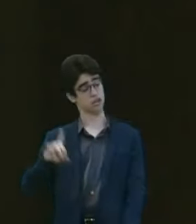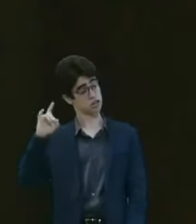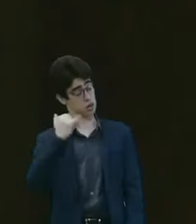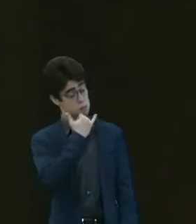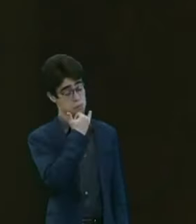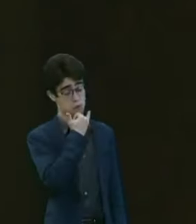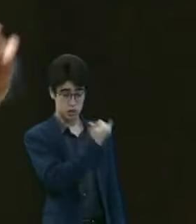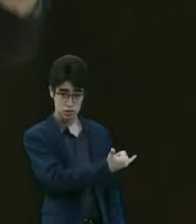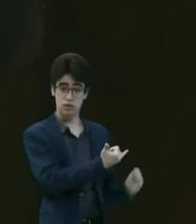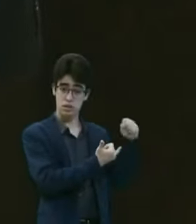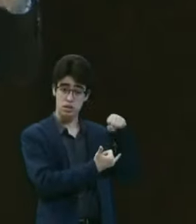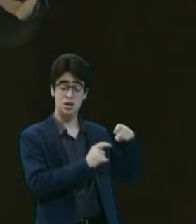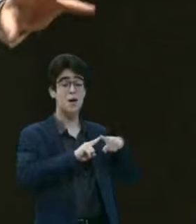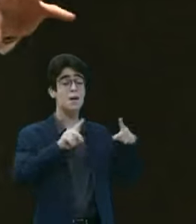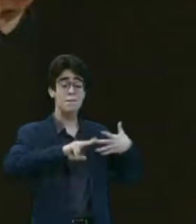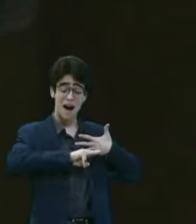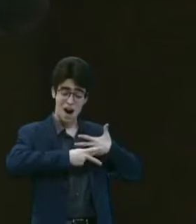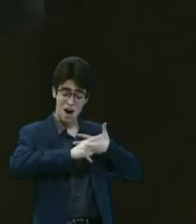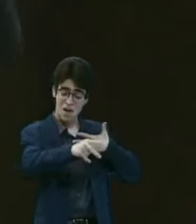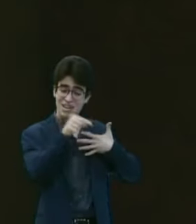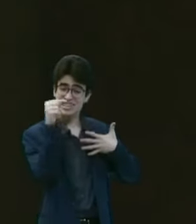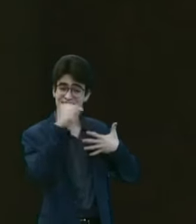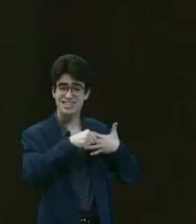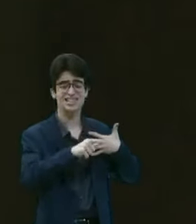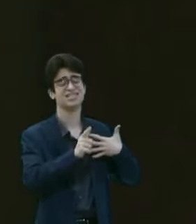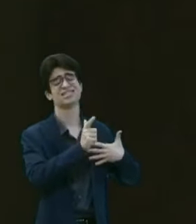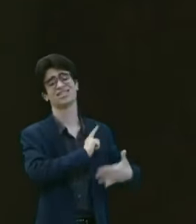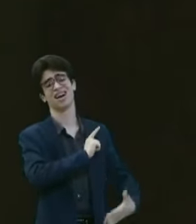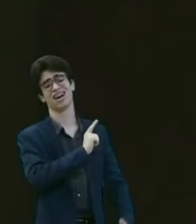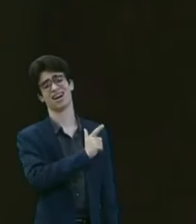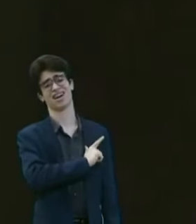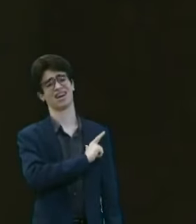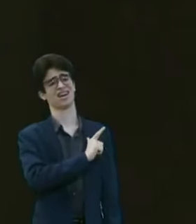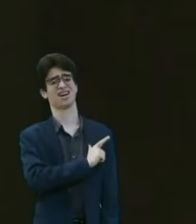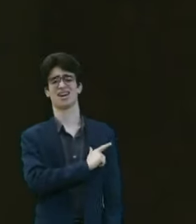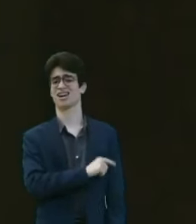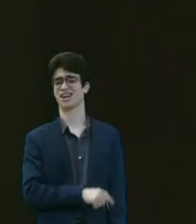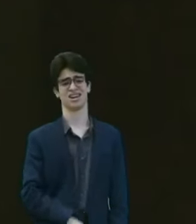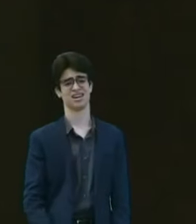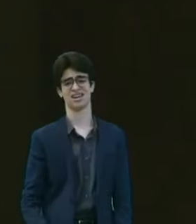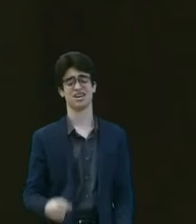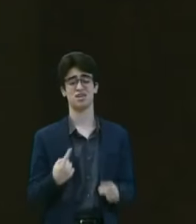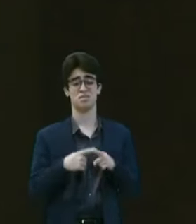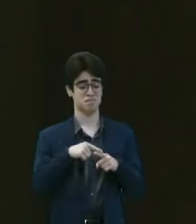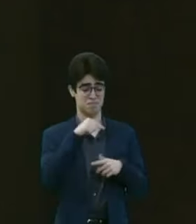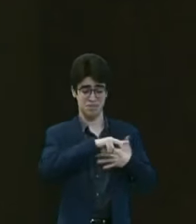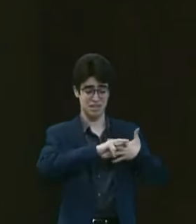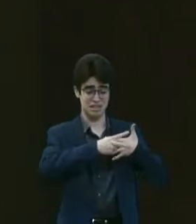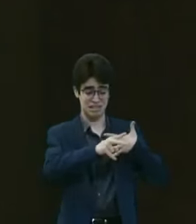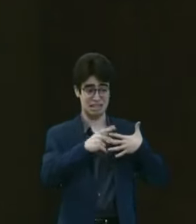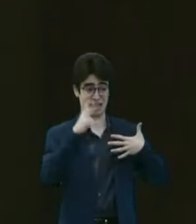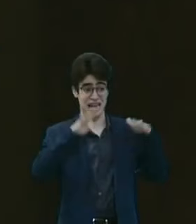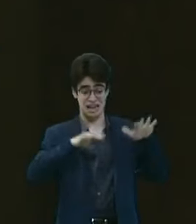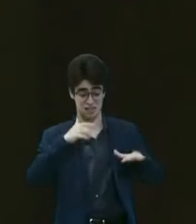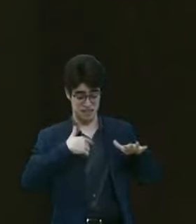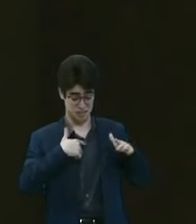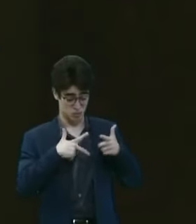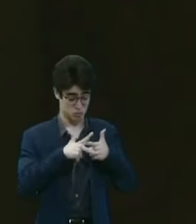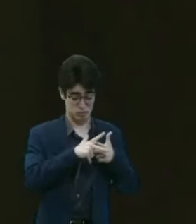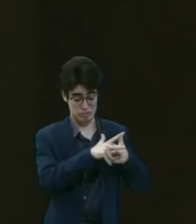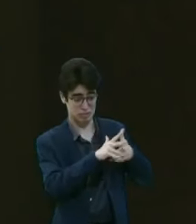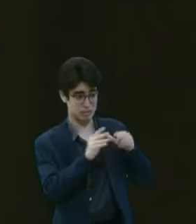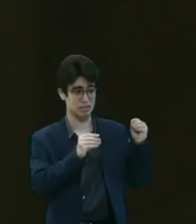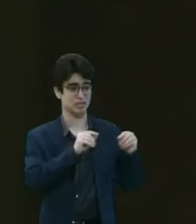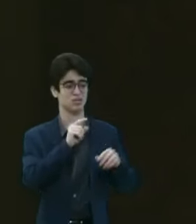o pecado, mas as consequências no lar, elas às vezes são quase que irreparáveis.